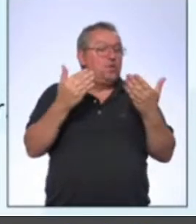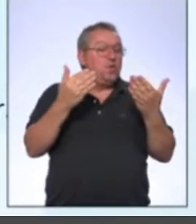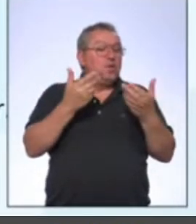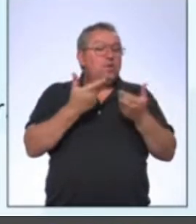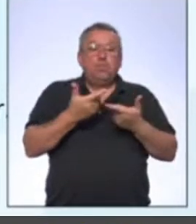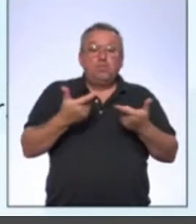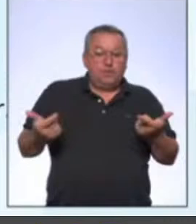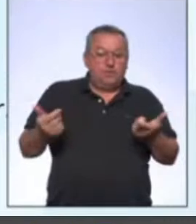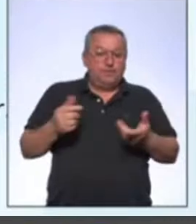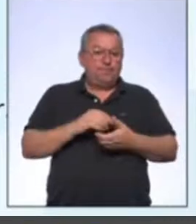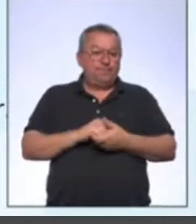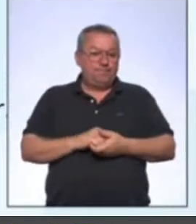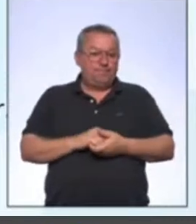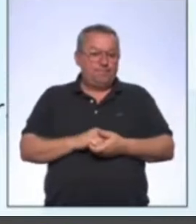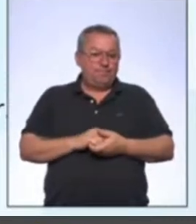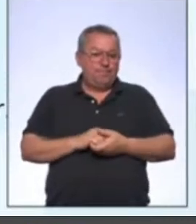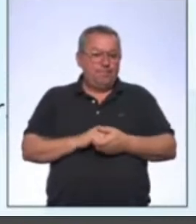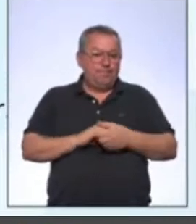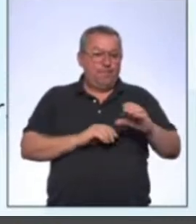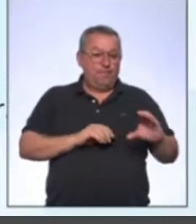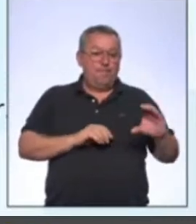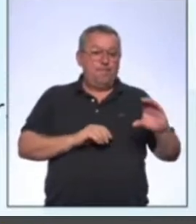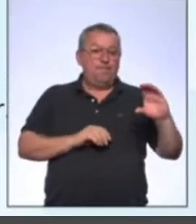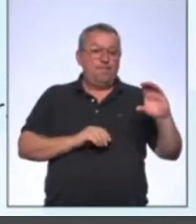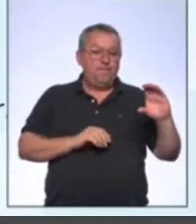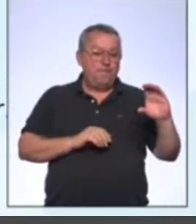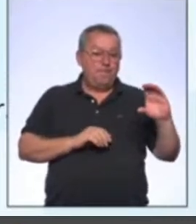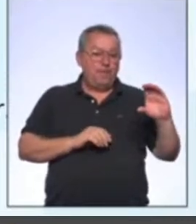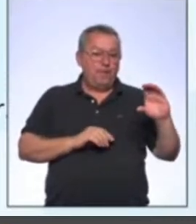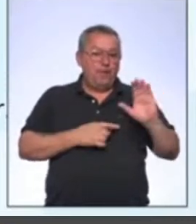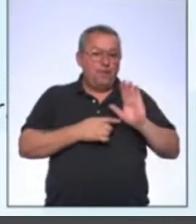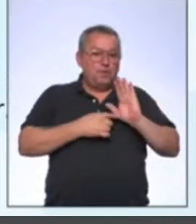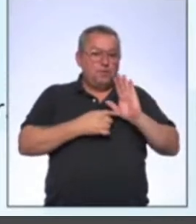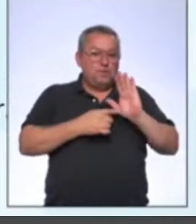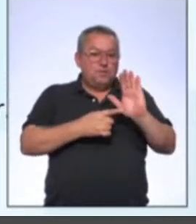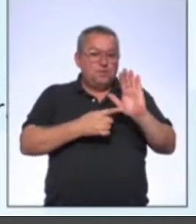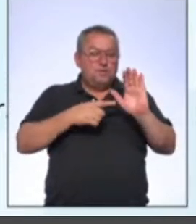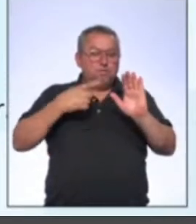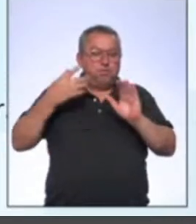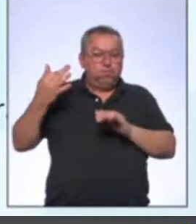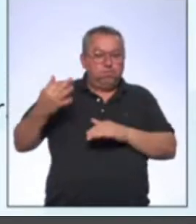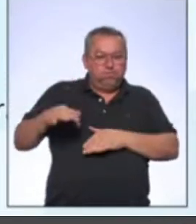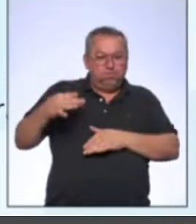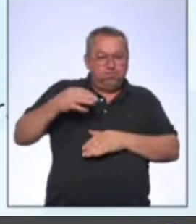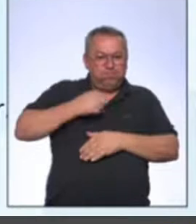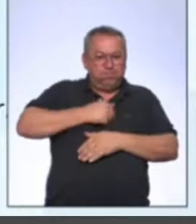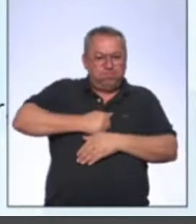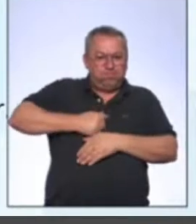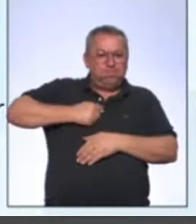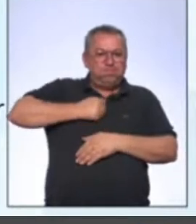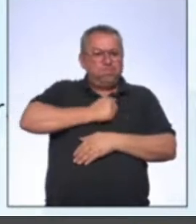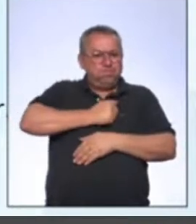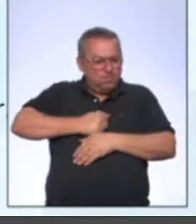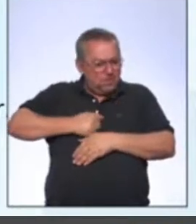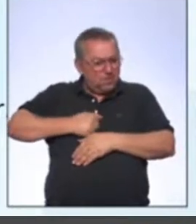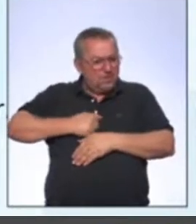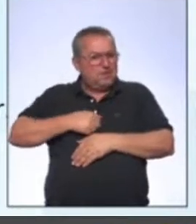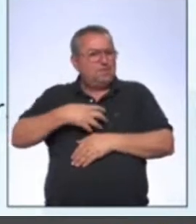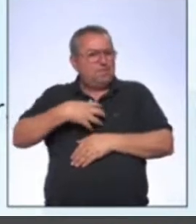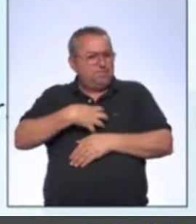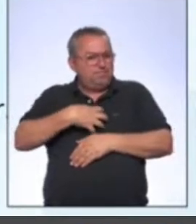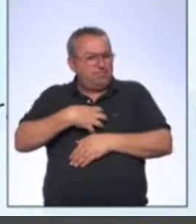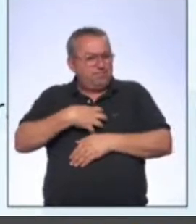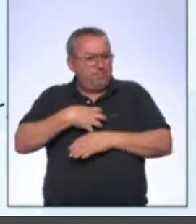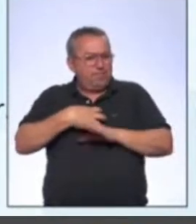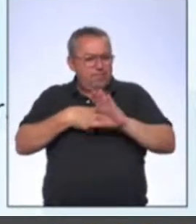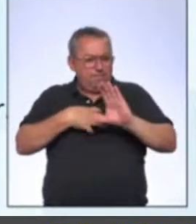algo. Na alternativa C, demonstrar a dor da saudade que sente. Pode ser essa, não pode? Deixa